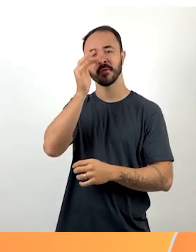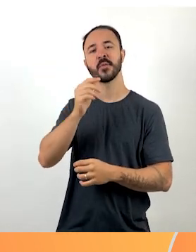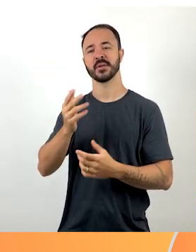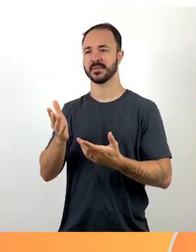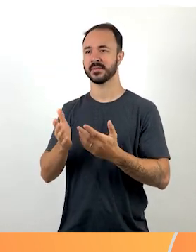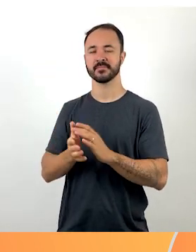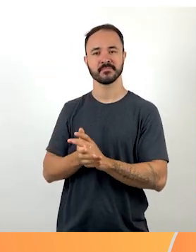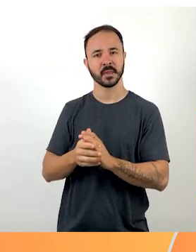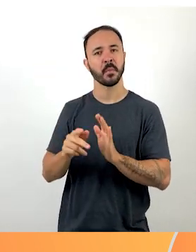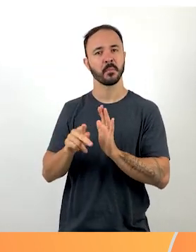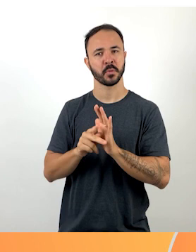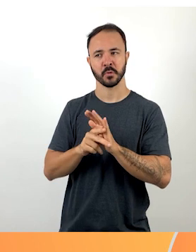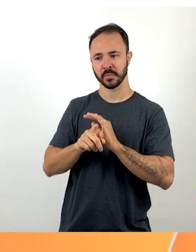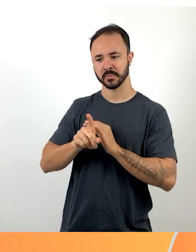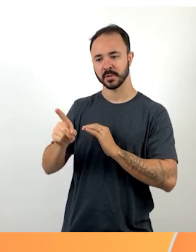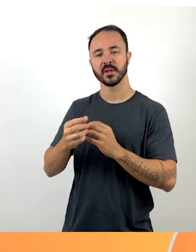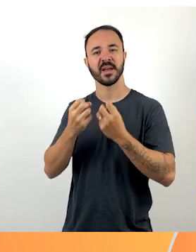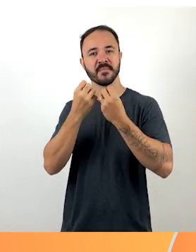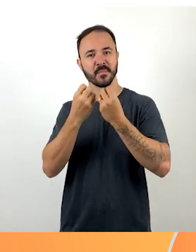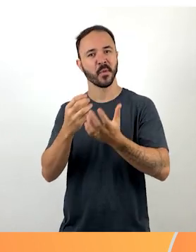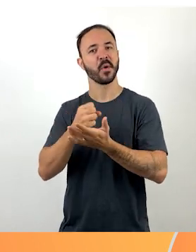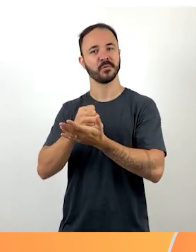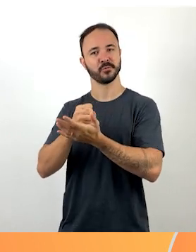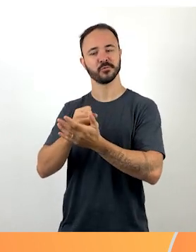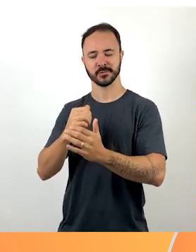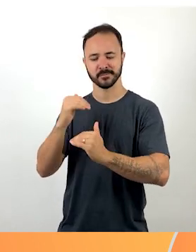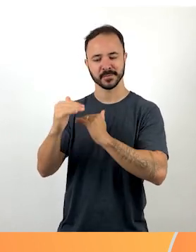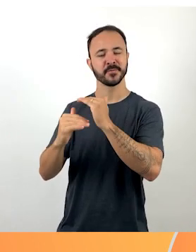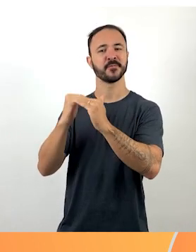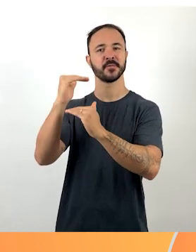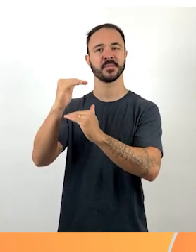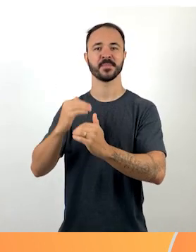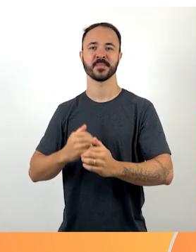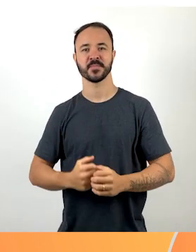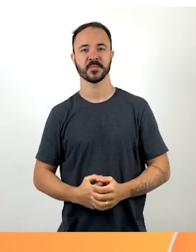ótima produção e desempenho dessas plantas.